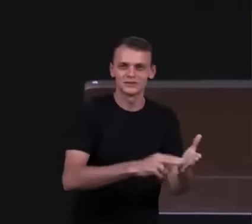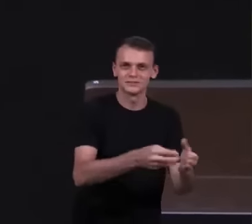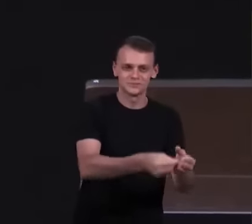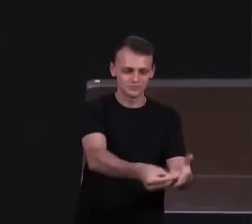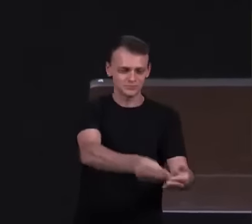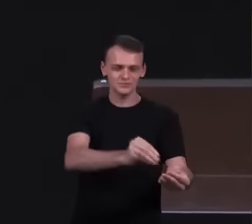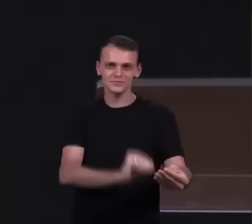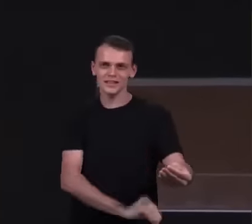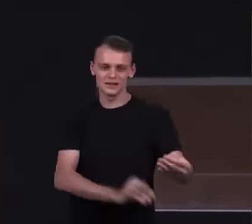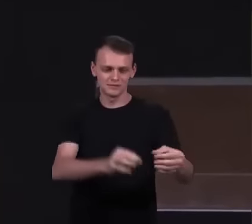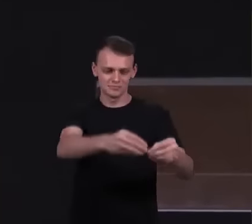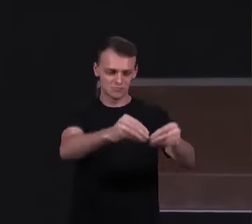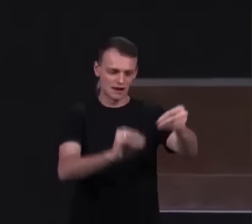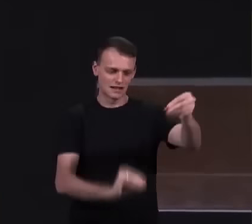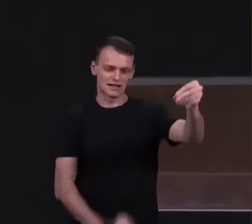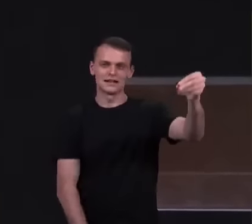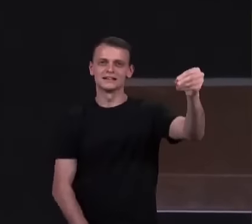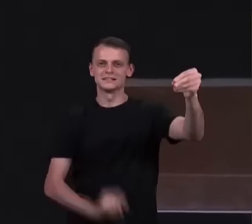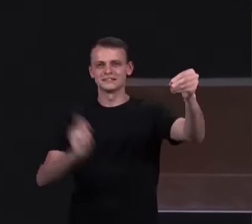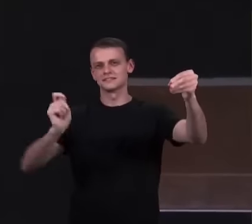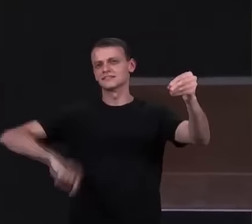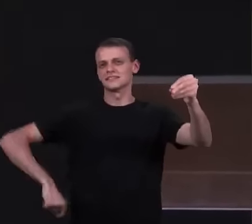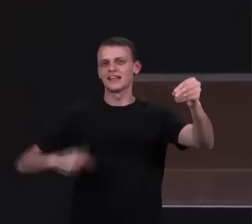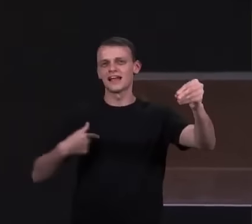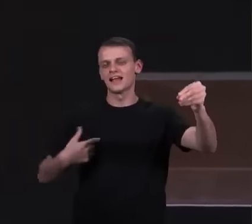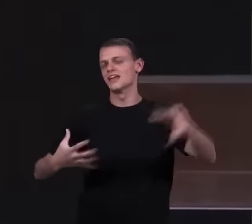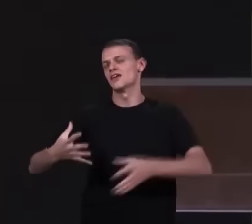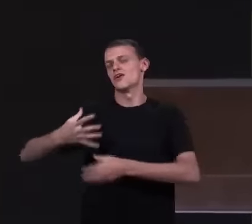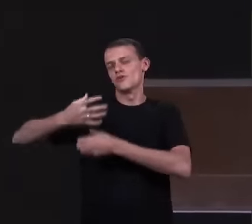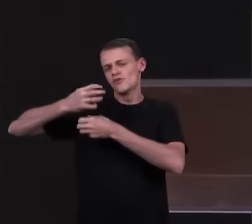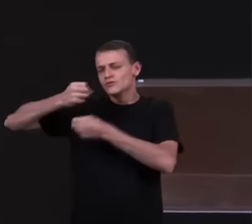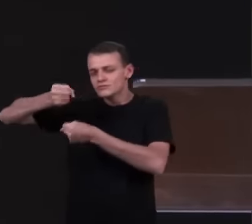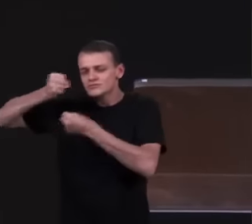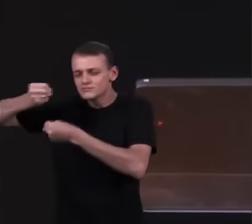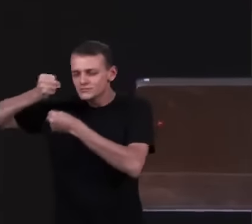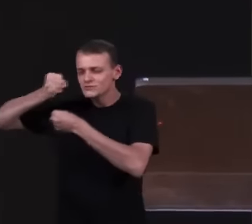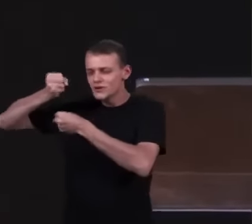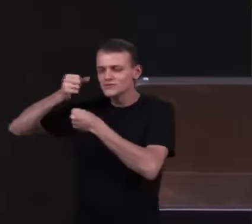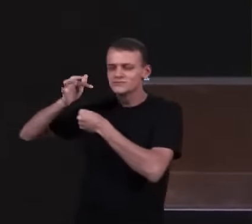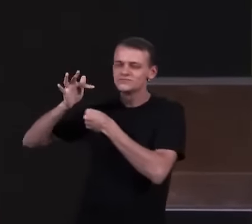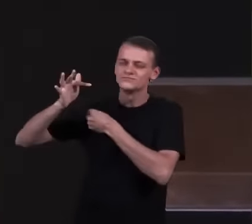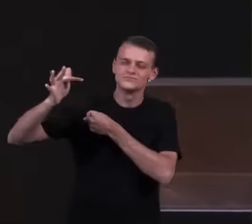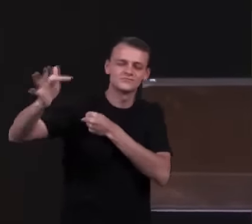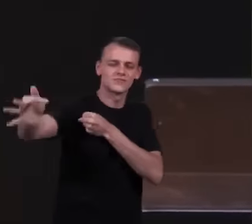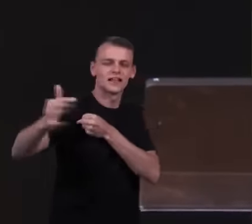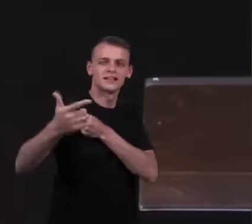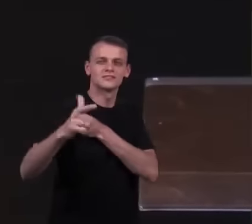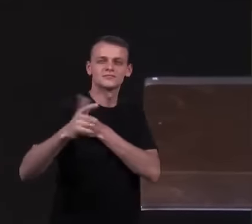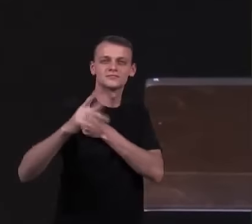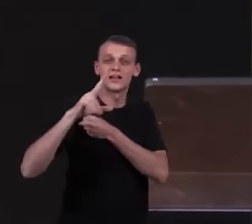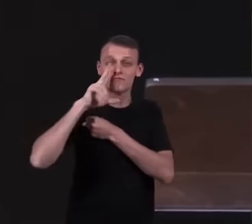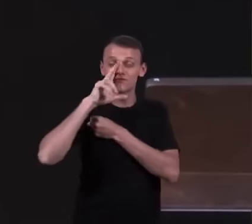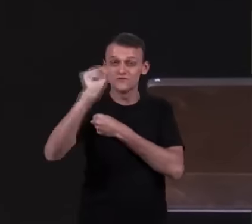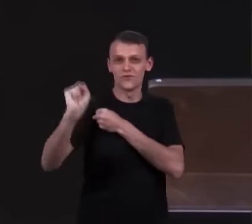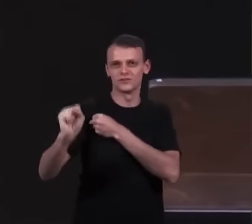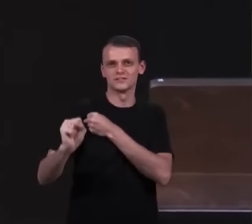ser conduzida, então você assume confiança, porque sem confiança no futuro, não há força no